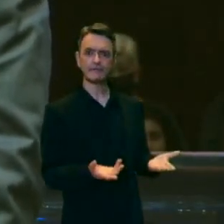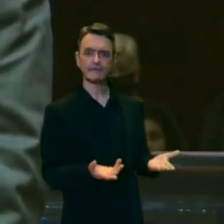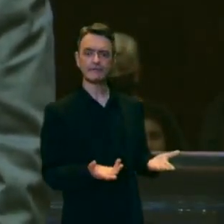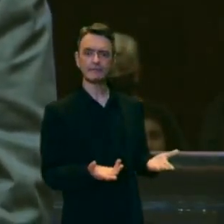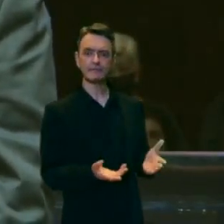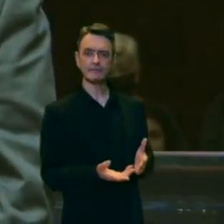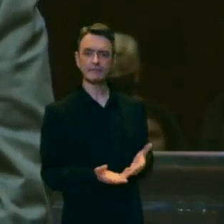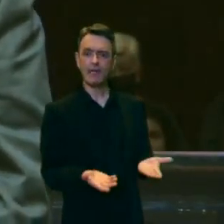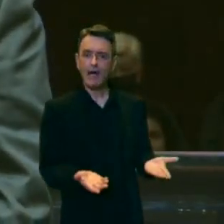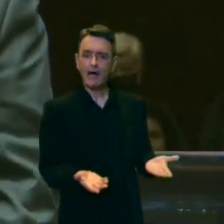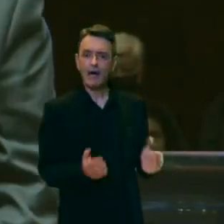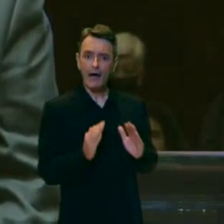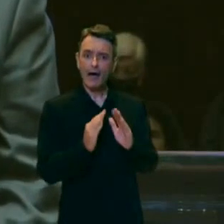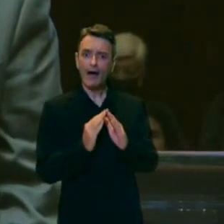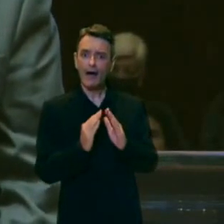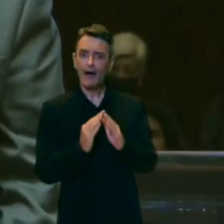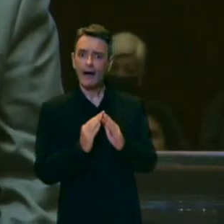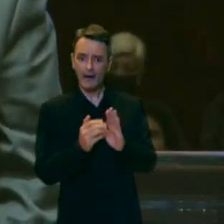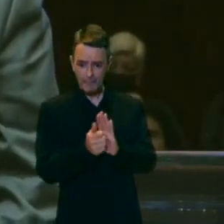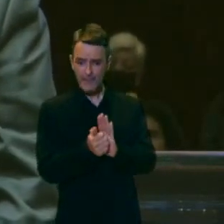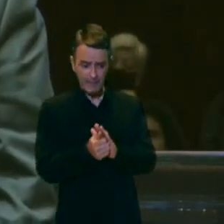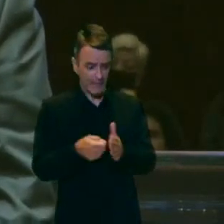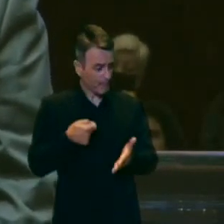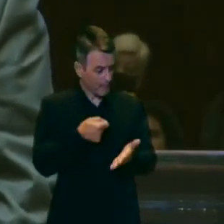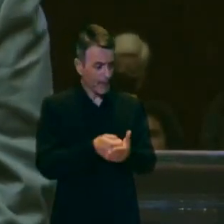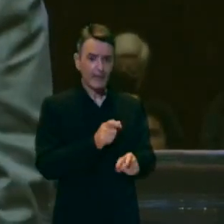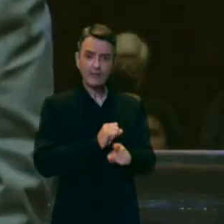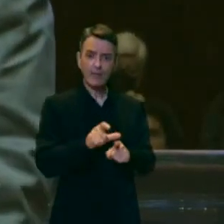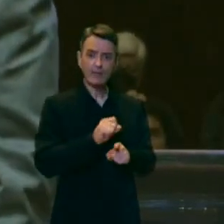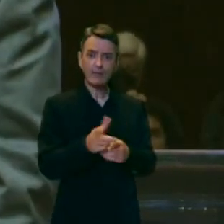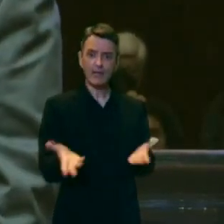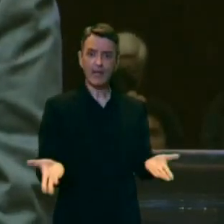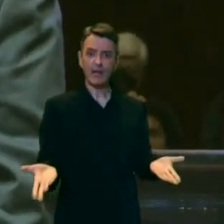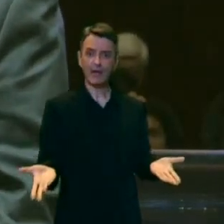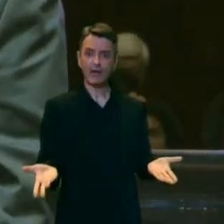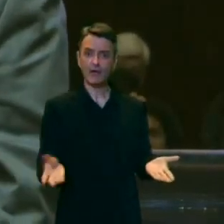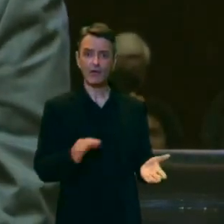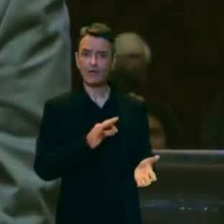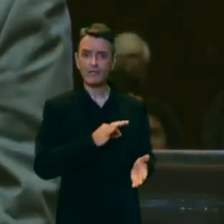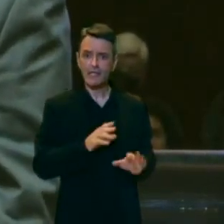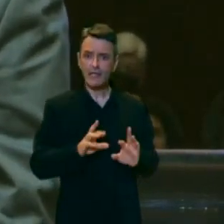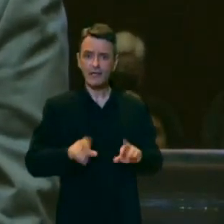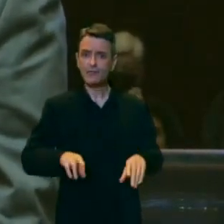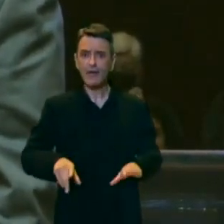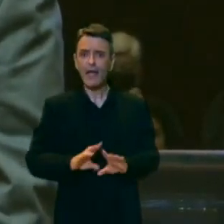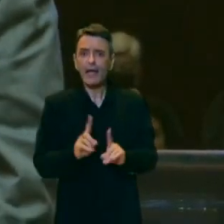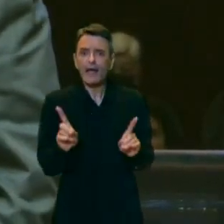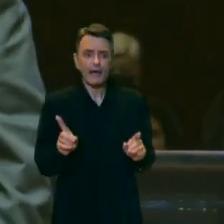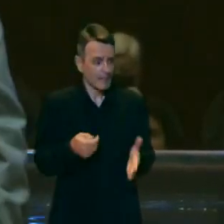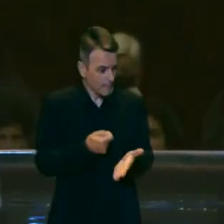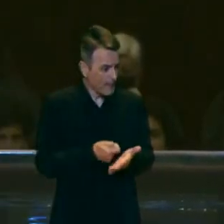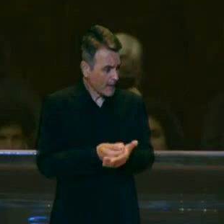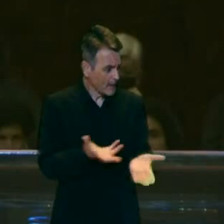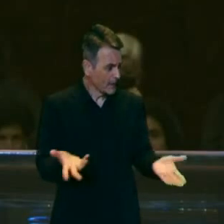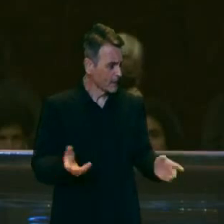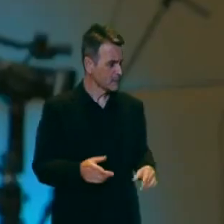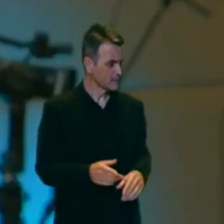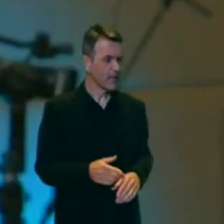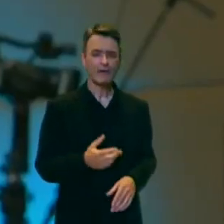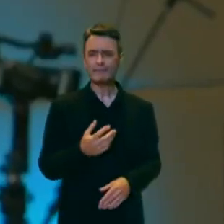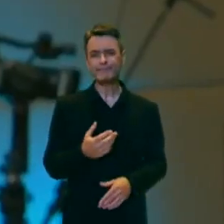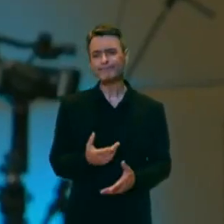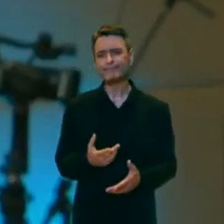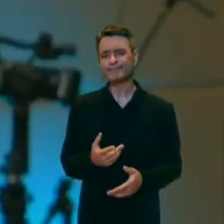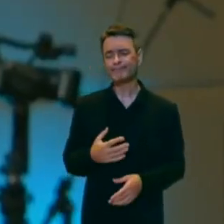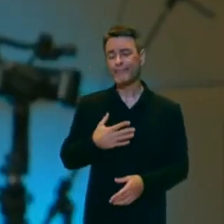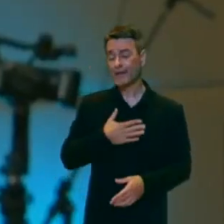Eu já não falei que a igreja vai pagar para você onde você vai morar, não tem nada a ver com o seu salário, vai lá, volta para lá. Não, eu gosto de morar na rua.